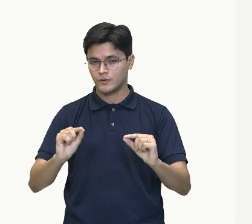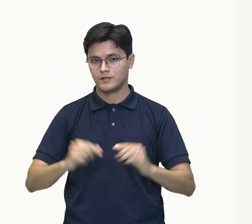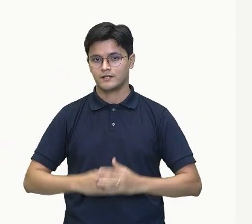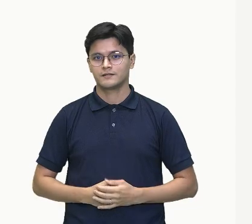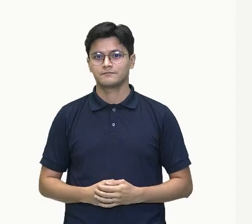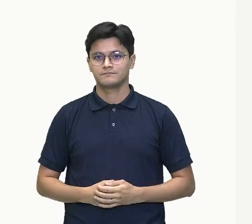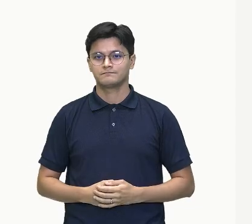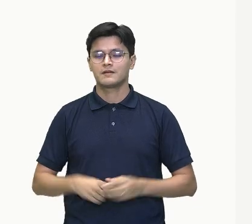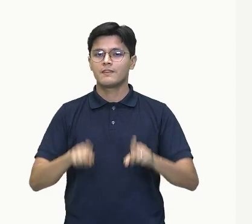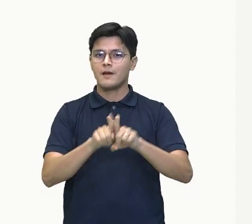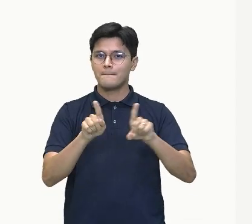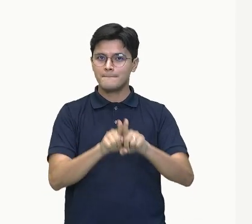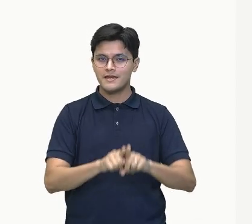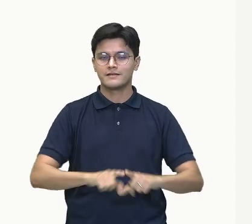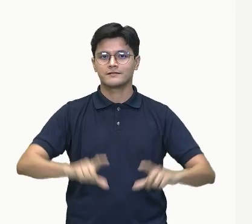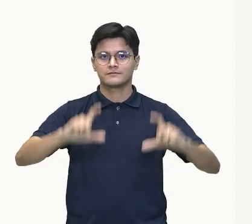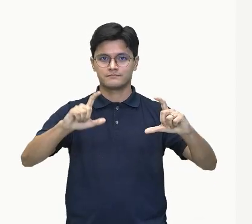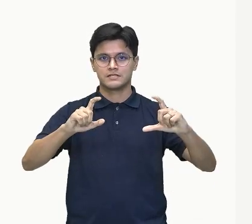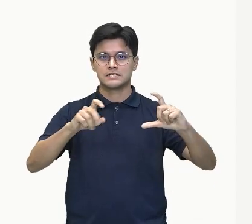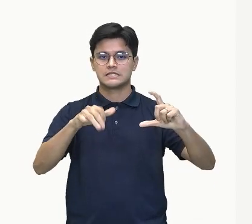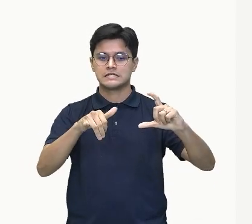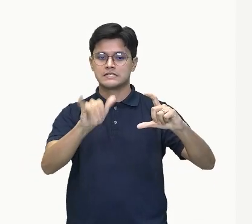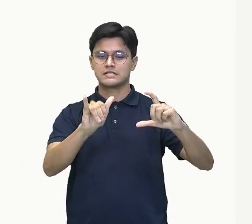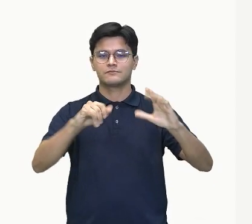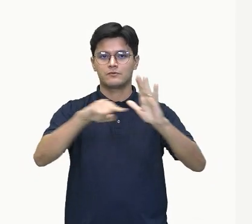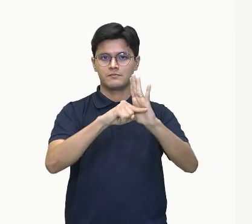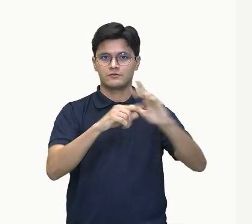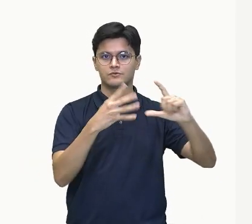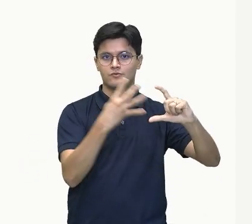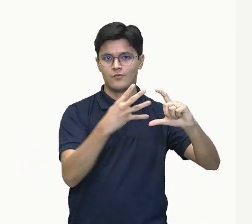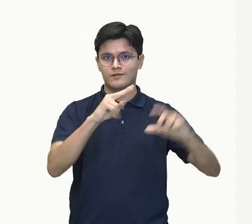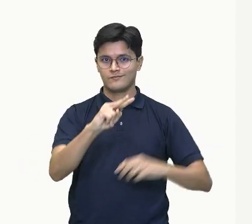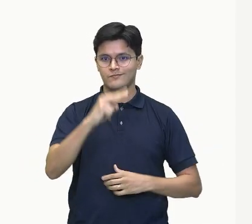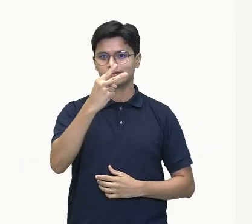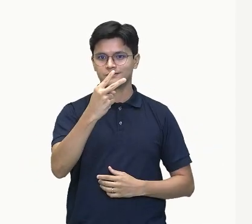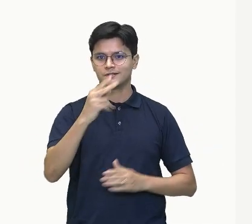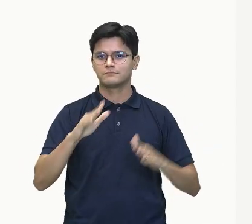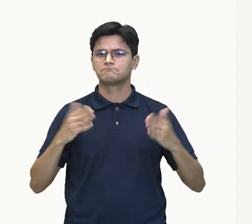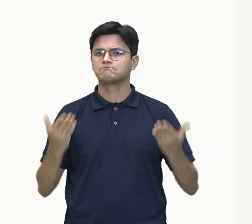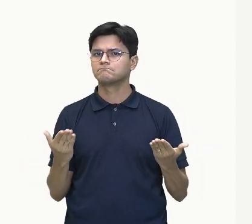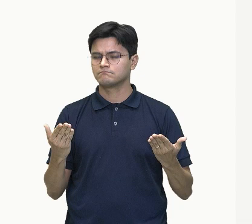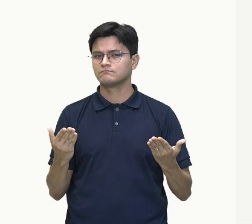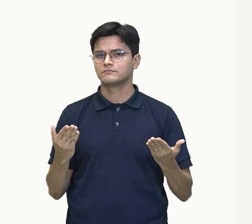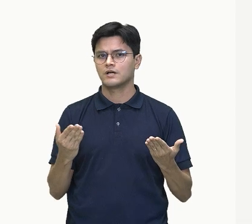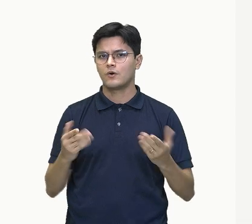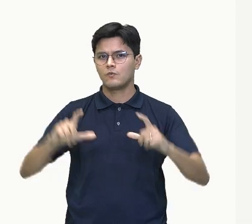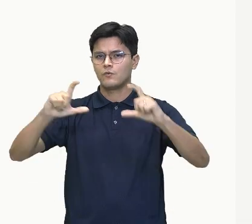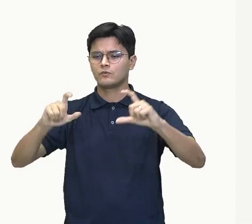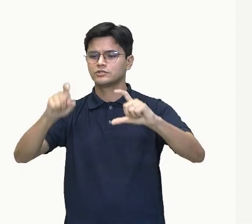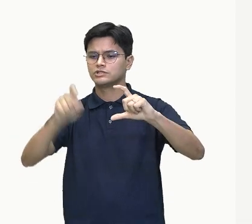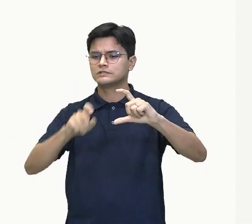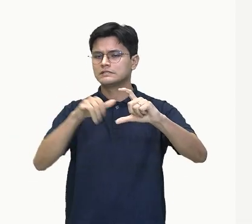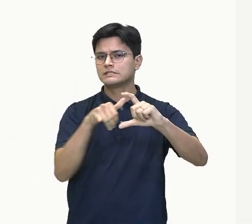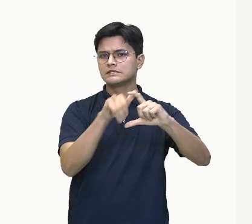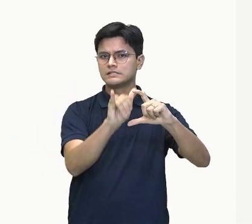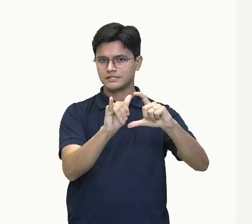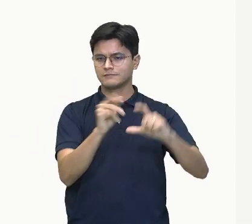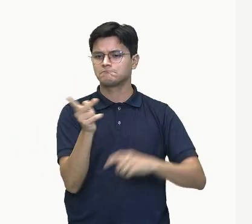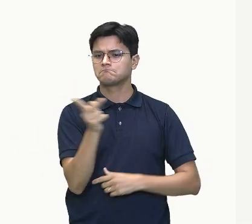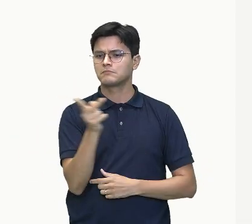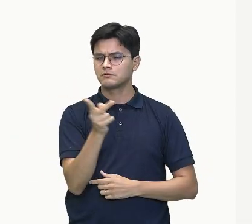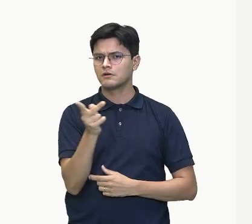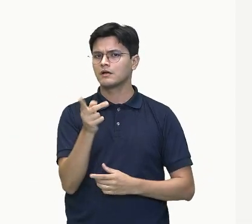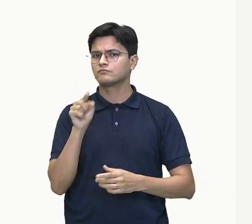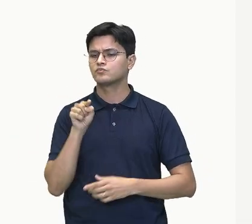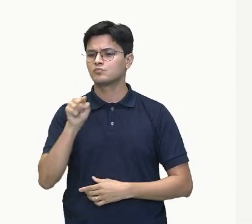y menos 4. Qual vai ser, então, a nossa coordenada do centro? Vou botar aqui um C de